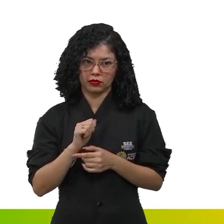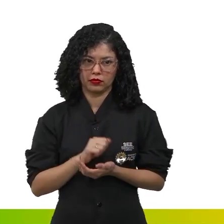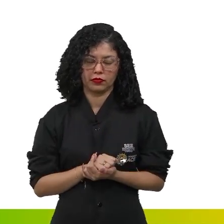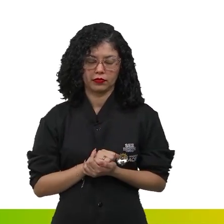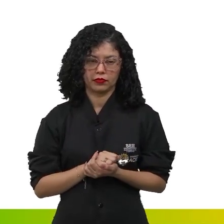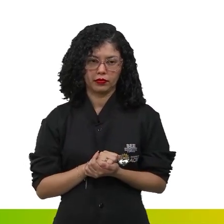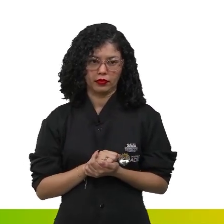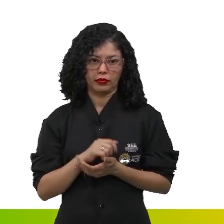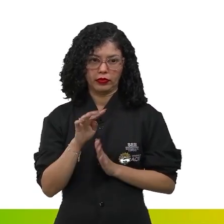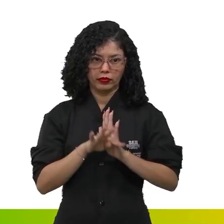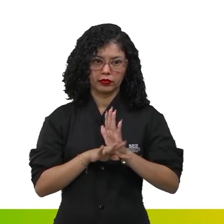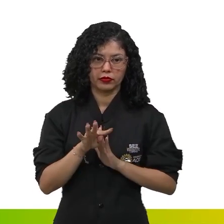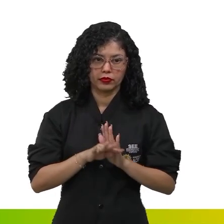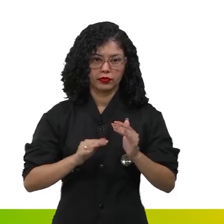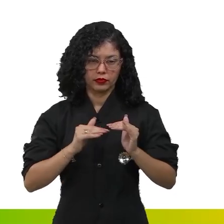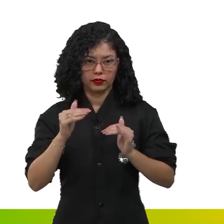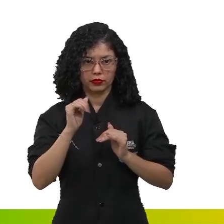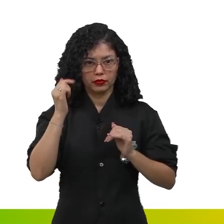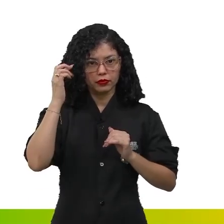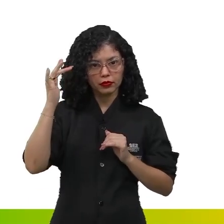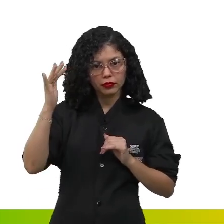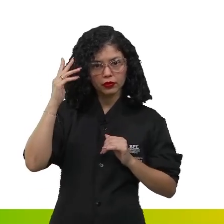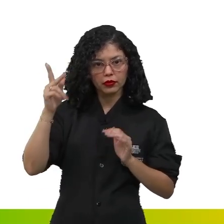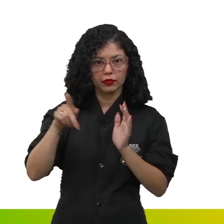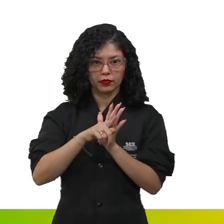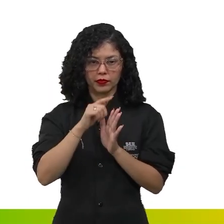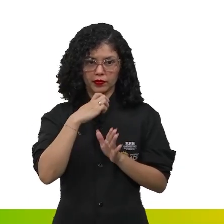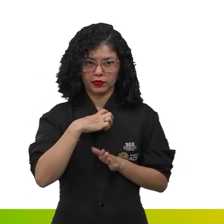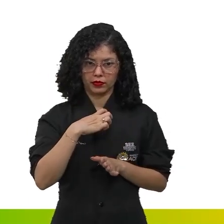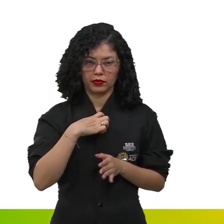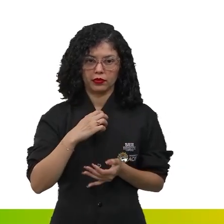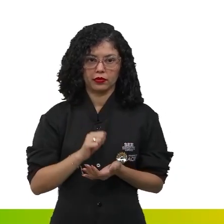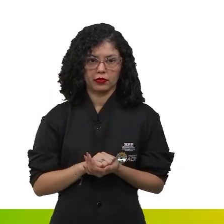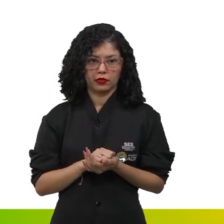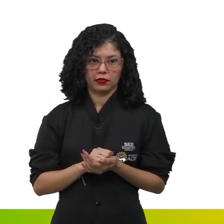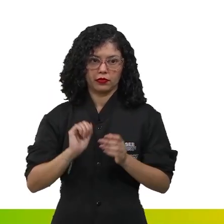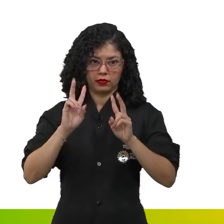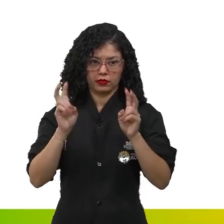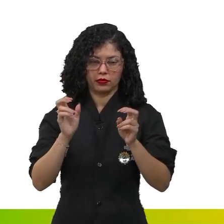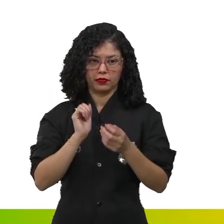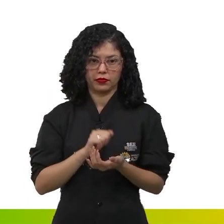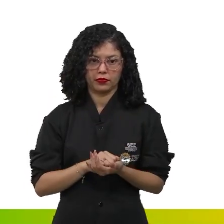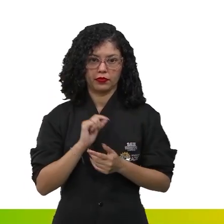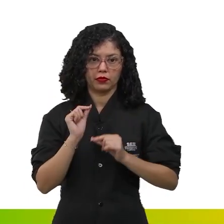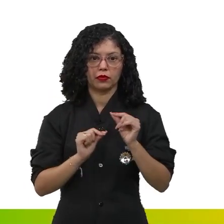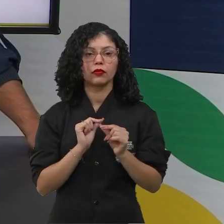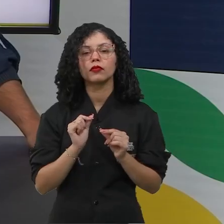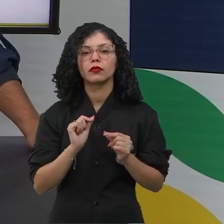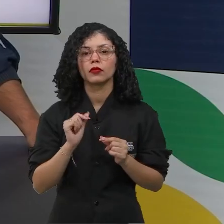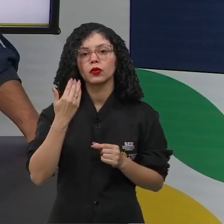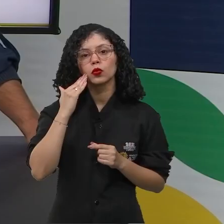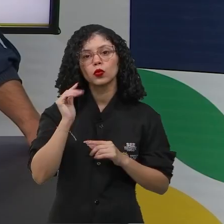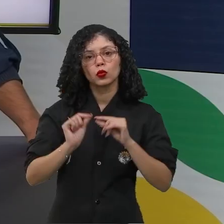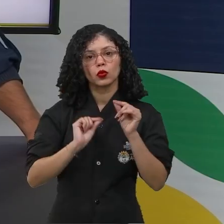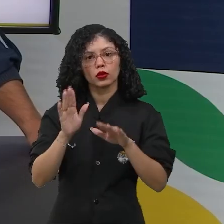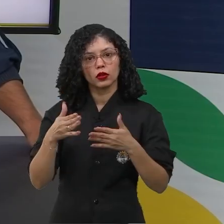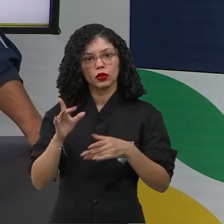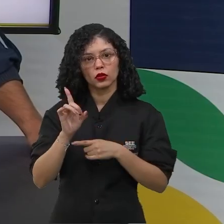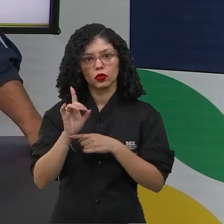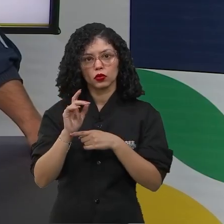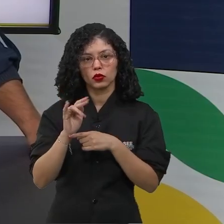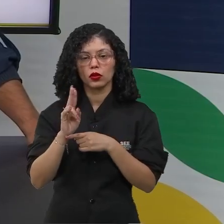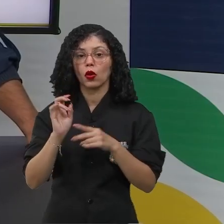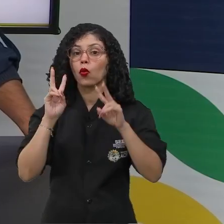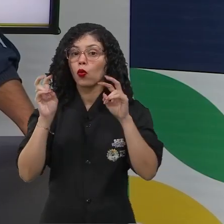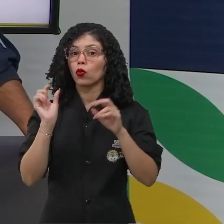sofisticam. Esse texto leva a uma reflexão ética sobre o doping ao abordar. Então aqui a gente só quer entender, o doping,